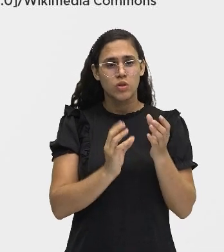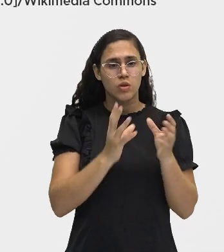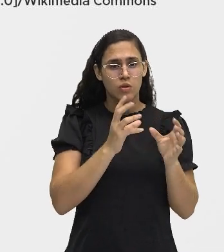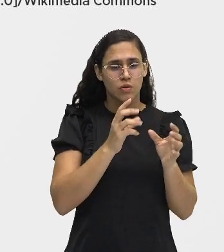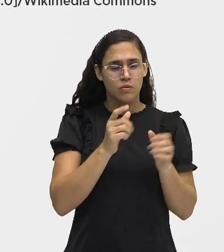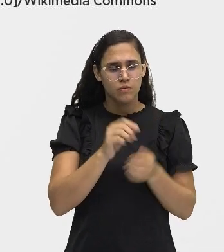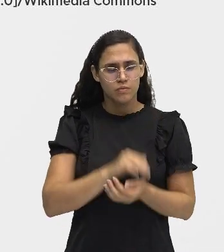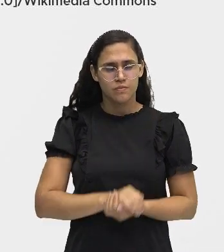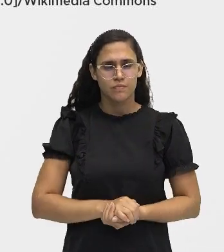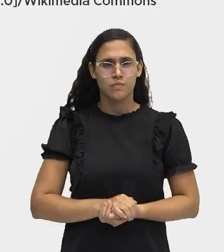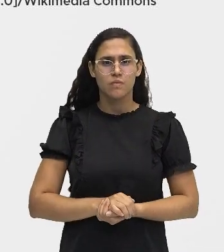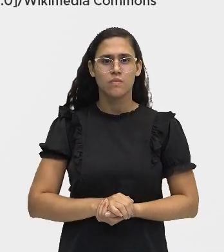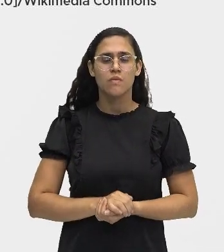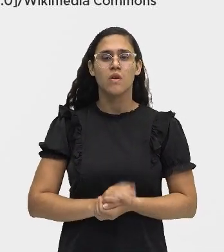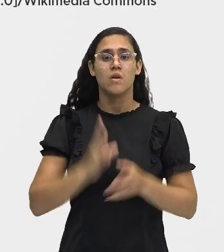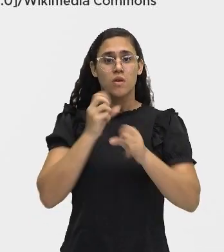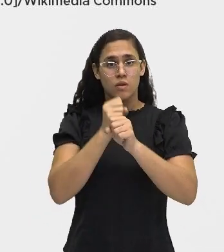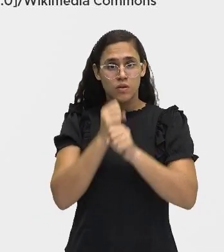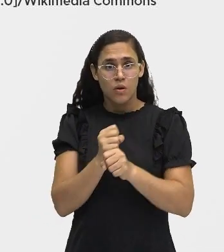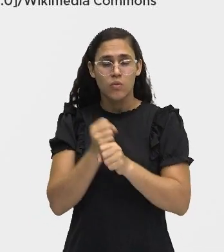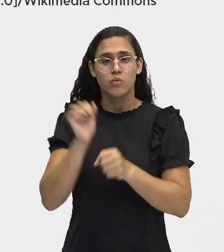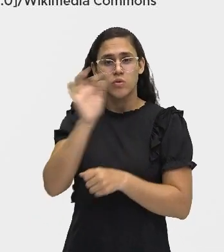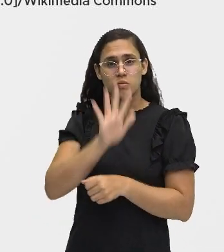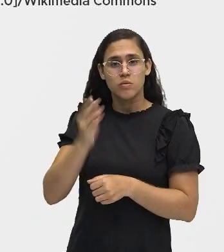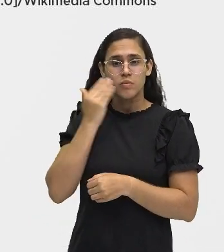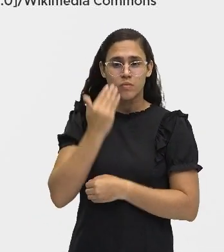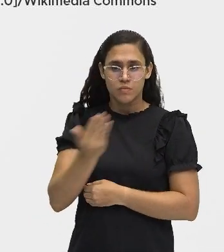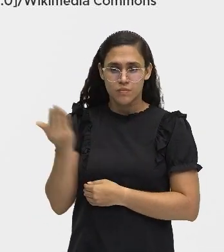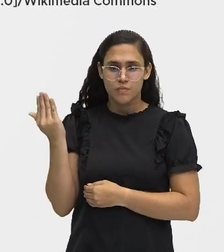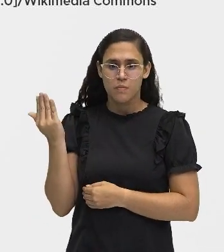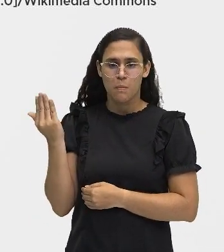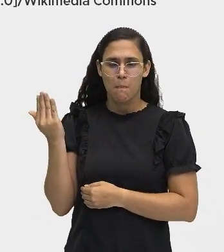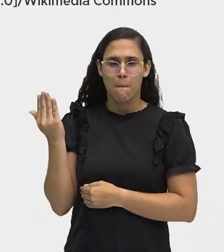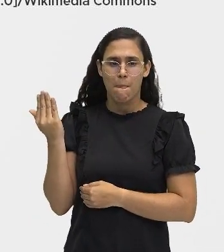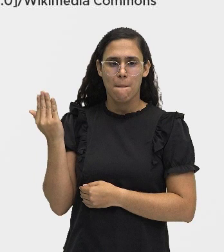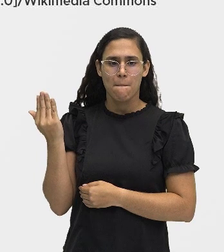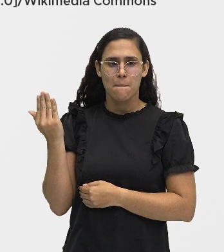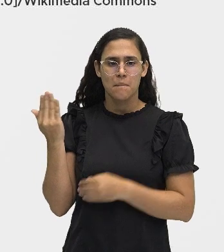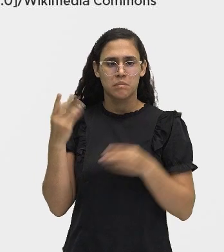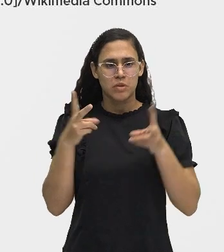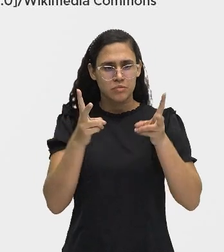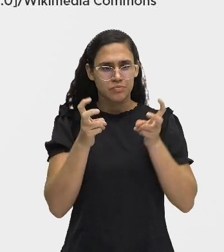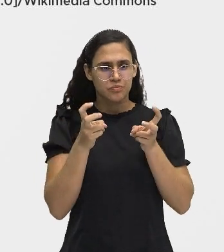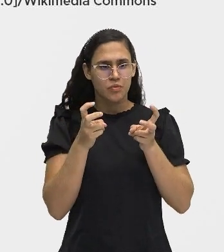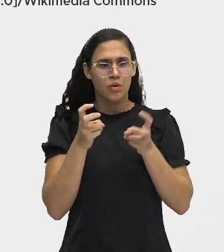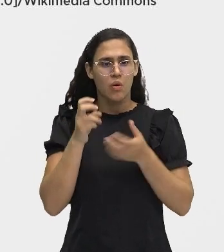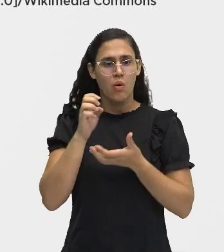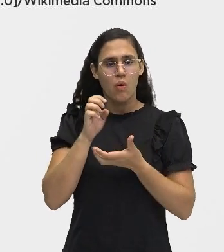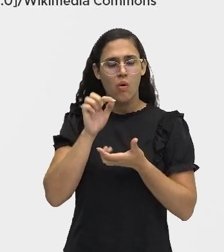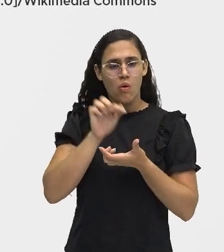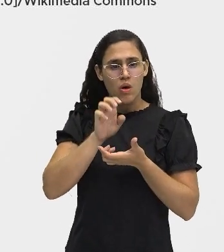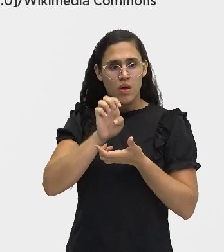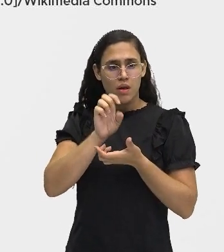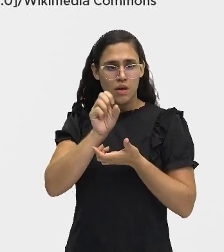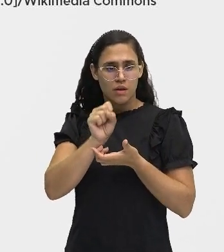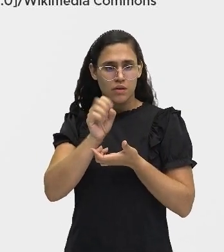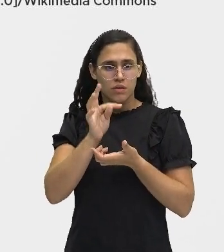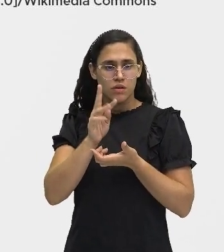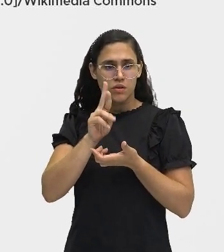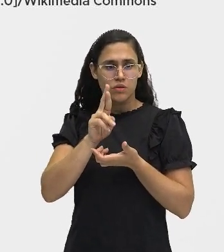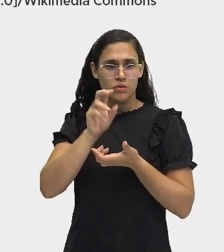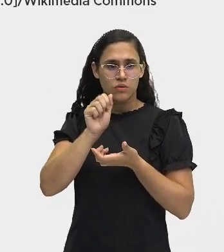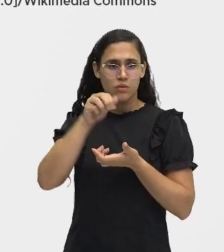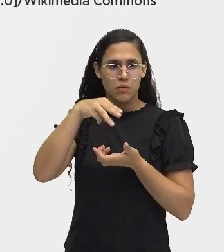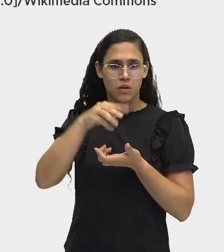químicas. Então, a gente consegue observar aí na imagem um fóssil de estromatólito, né? E aí foi encontrado lá na Bolívia,